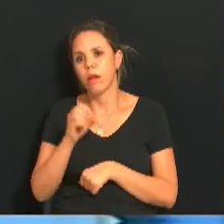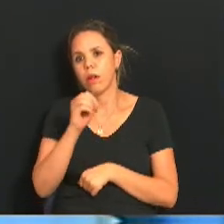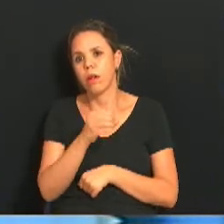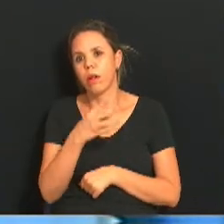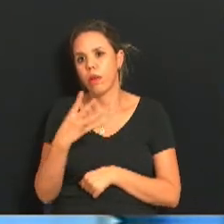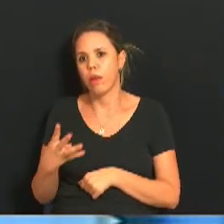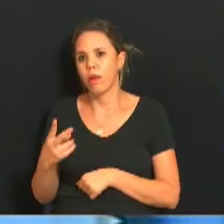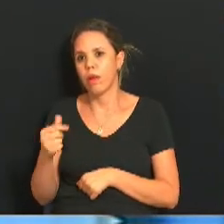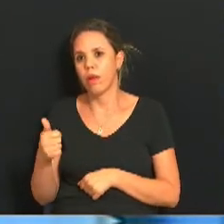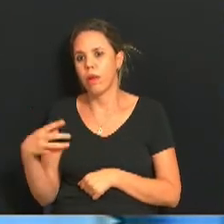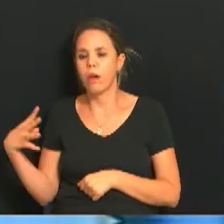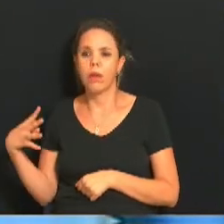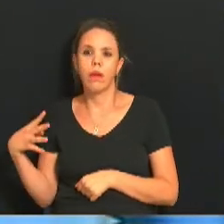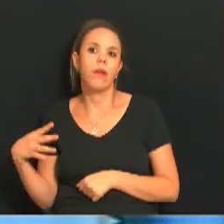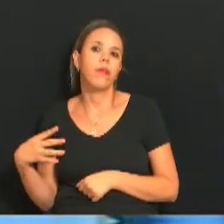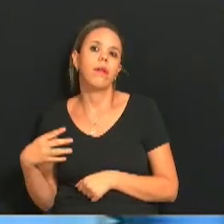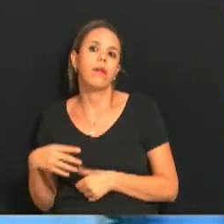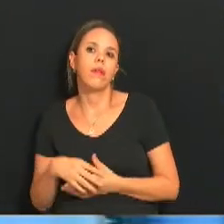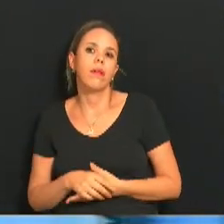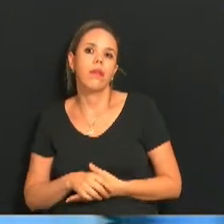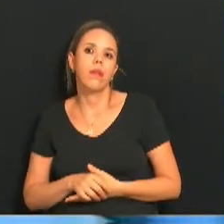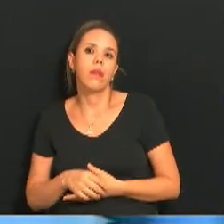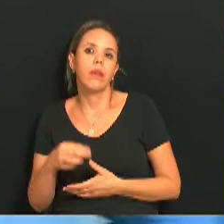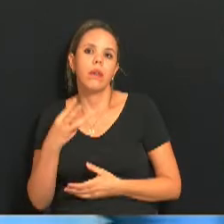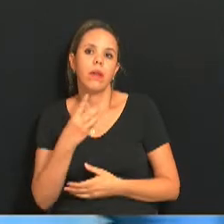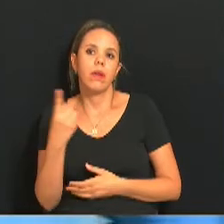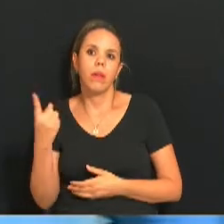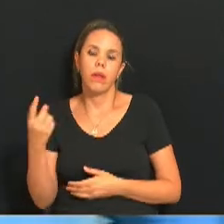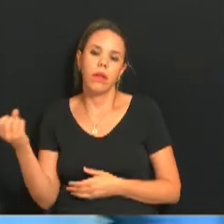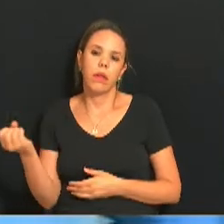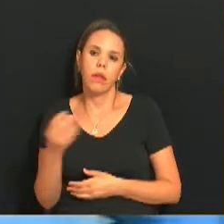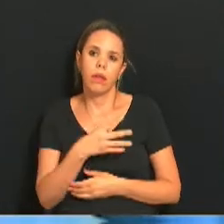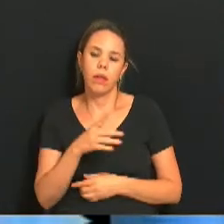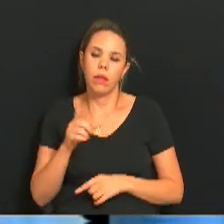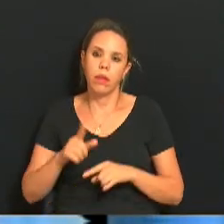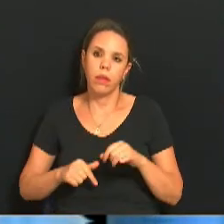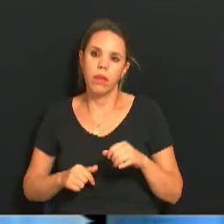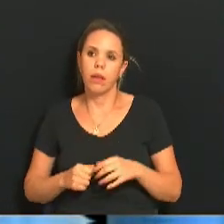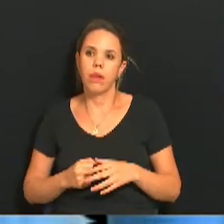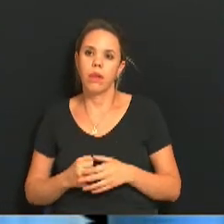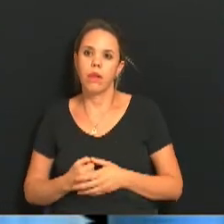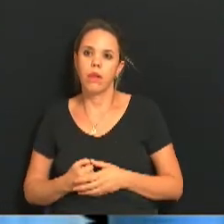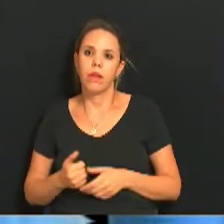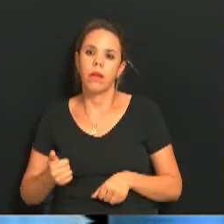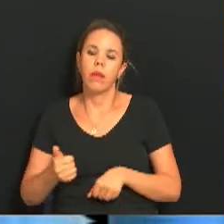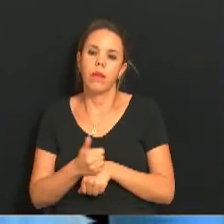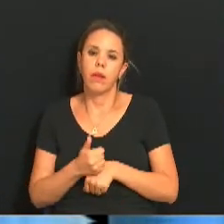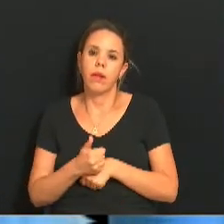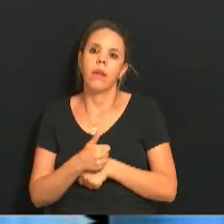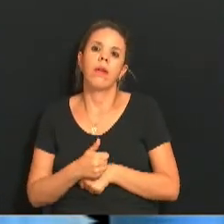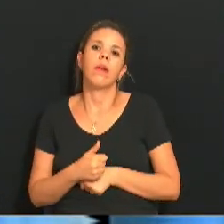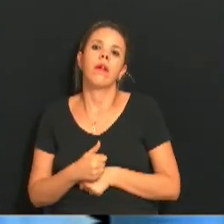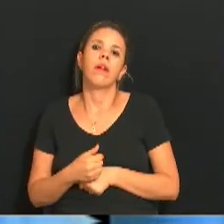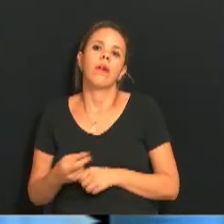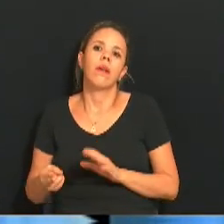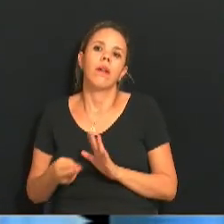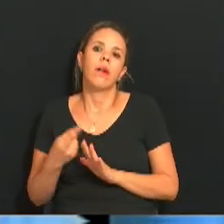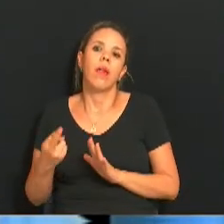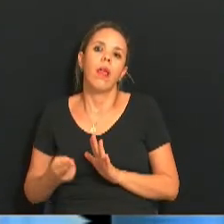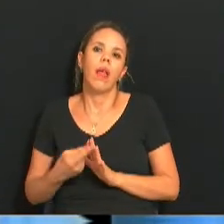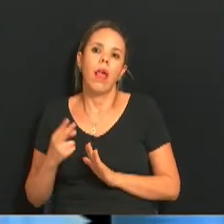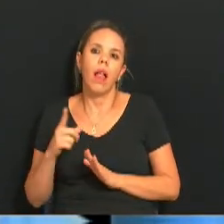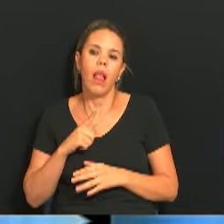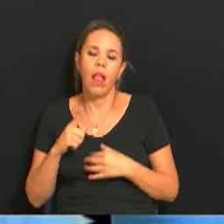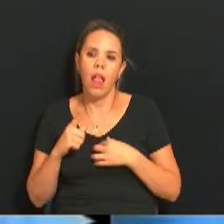2014 que consagrou os 31 novos bens tombados nessa área essa resolução ela